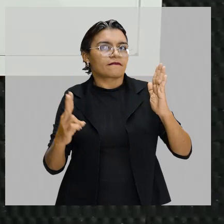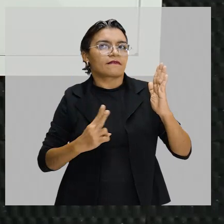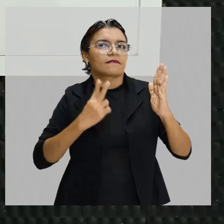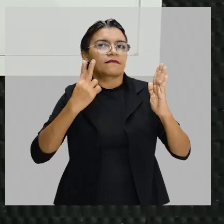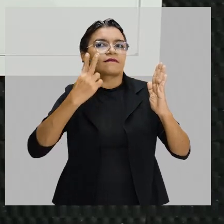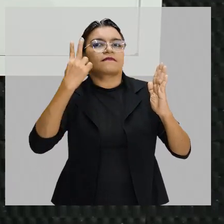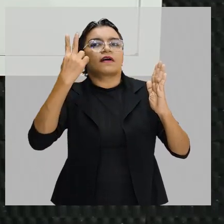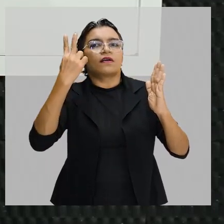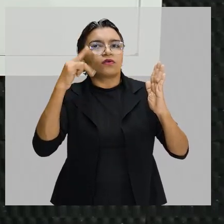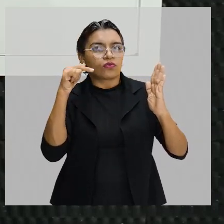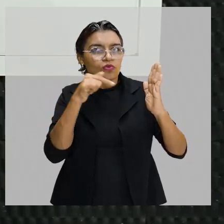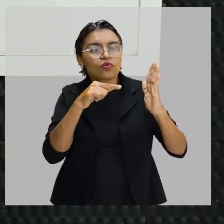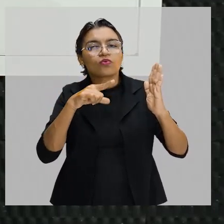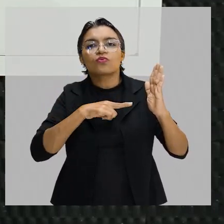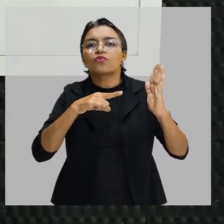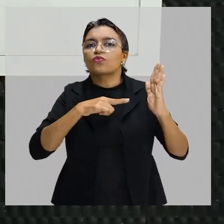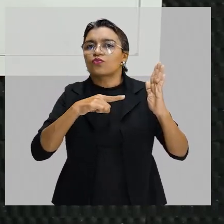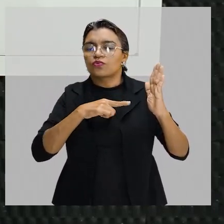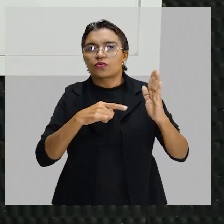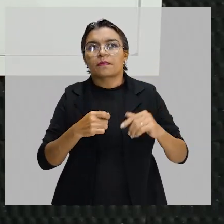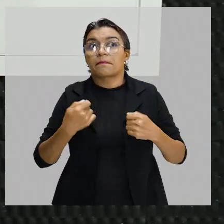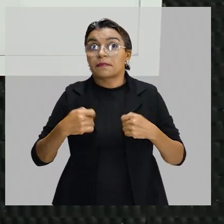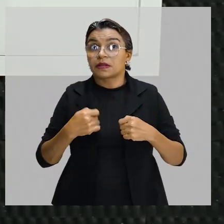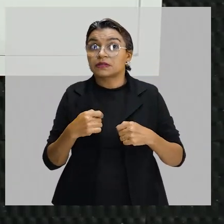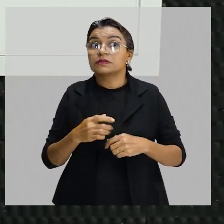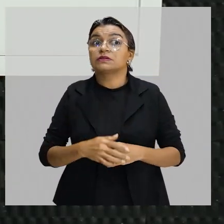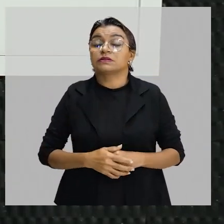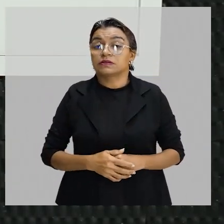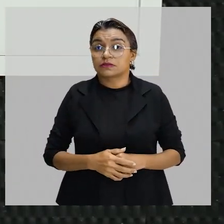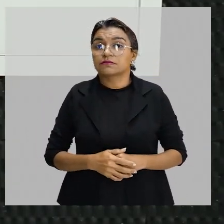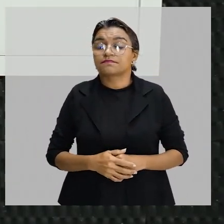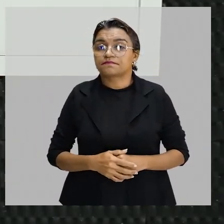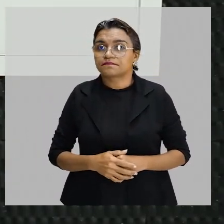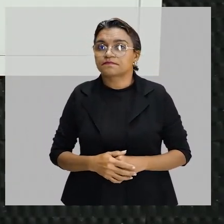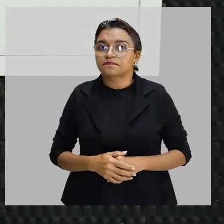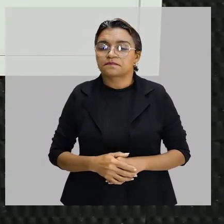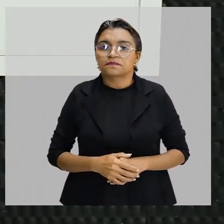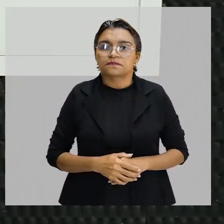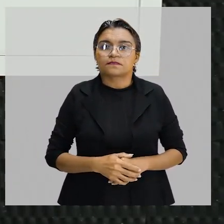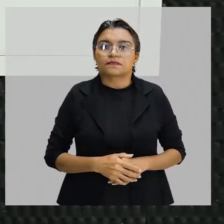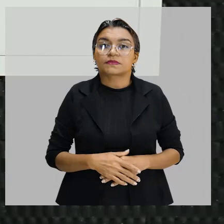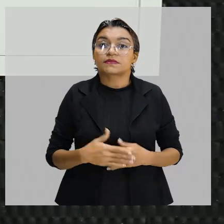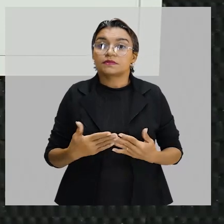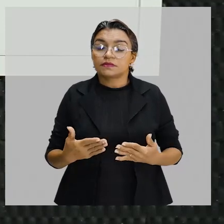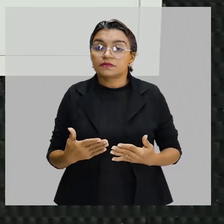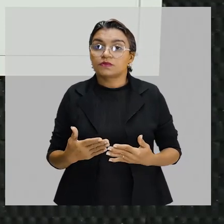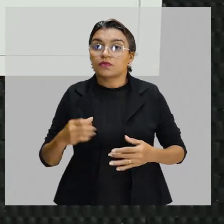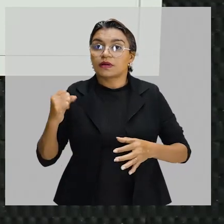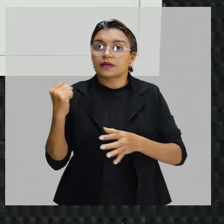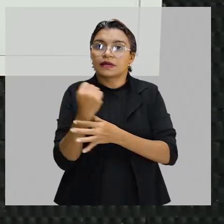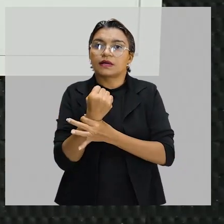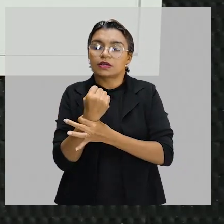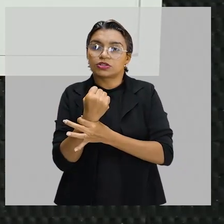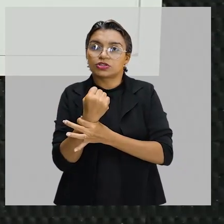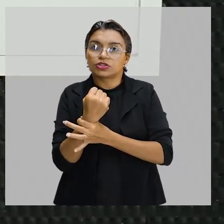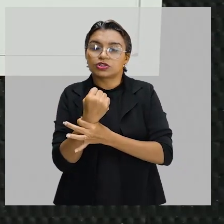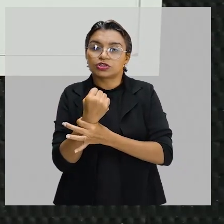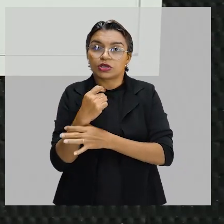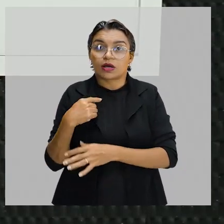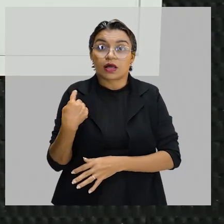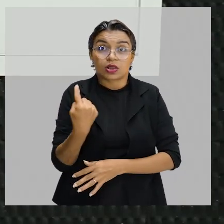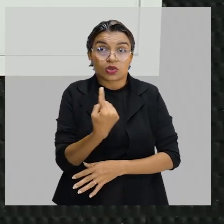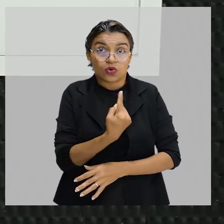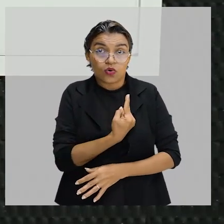valorada. Usamos o termo correto, que é a valoração. E para isto, garantir a nossa